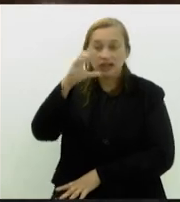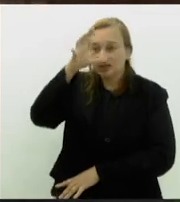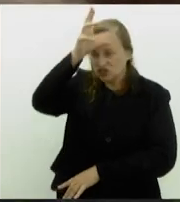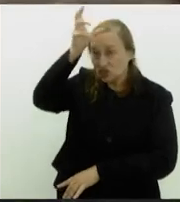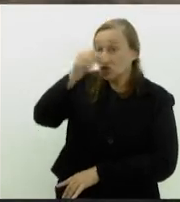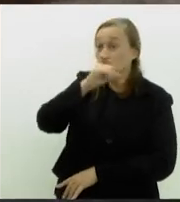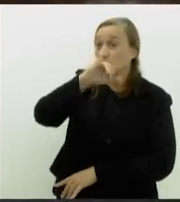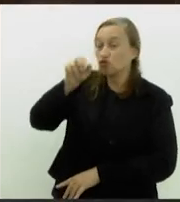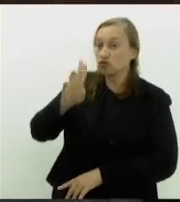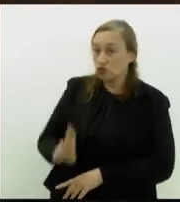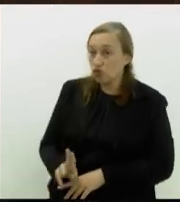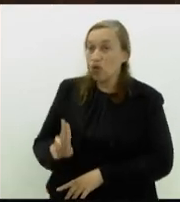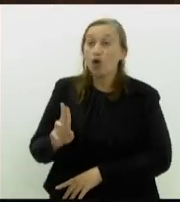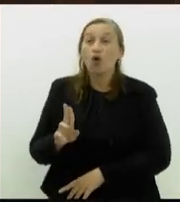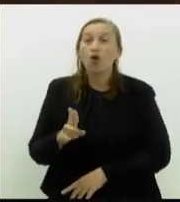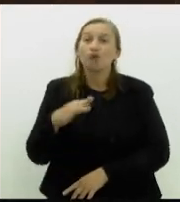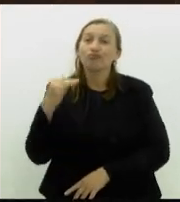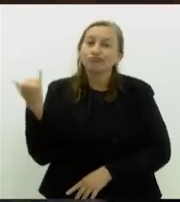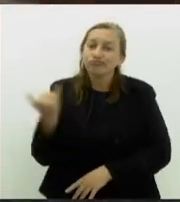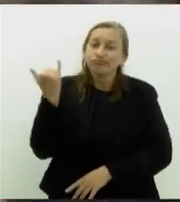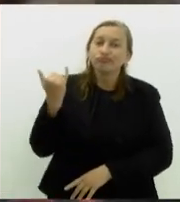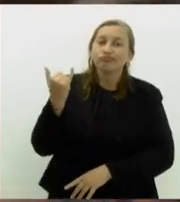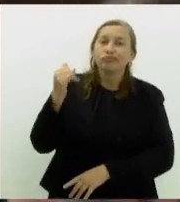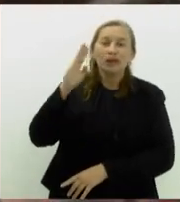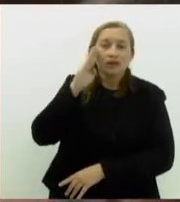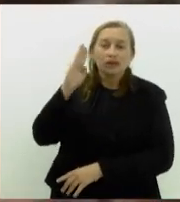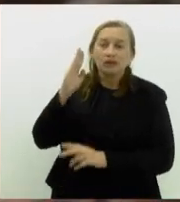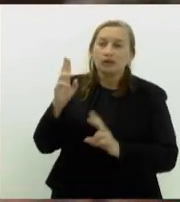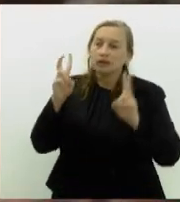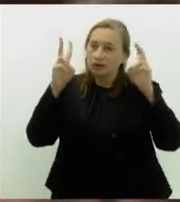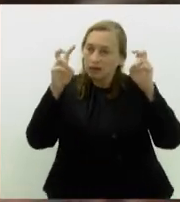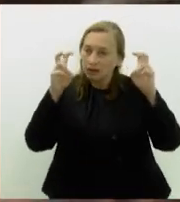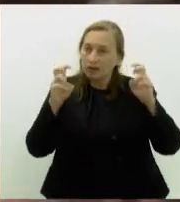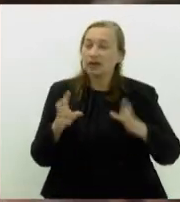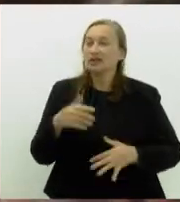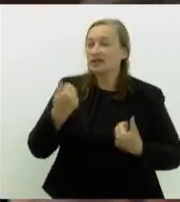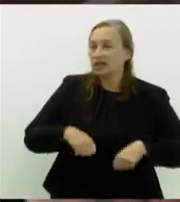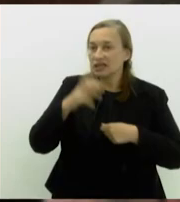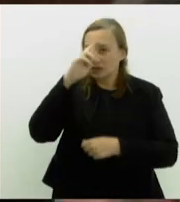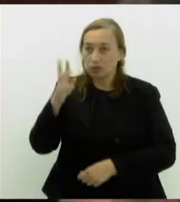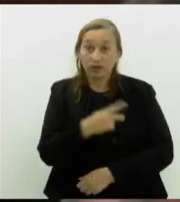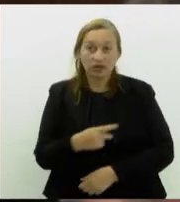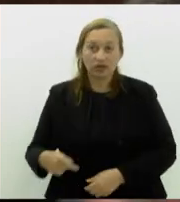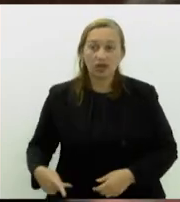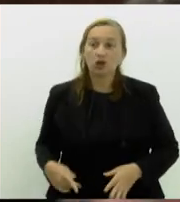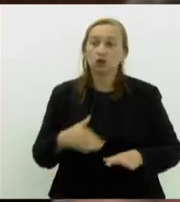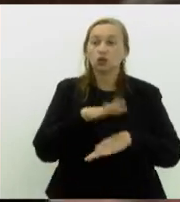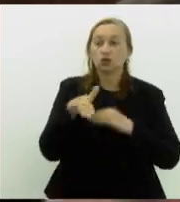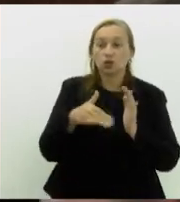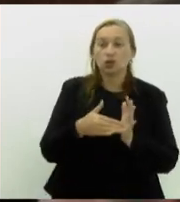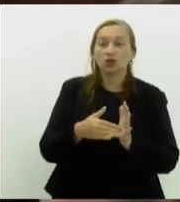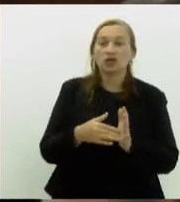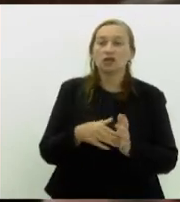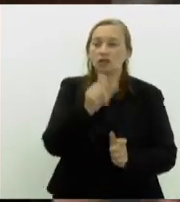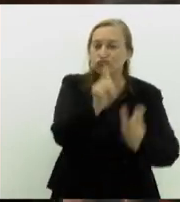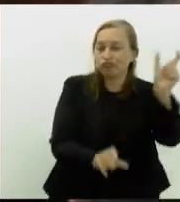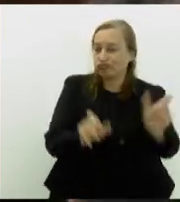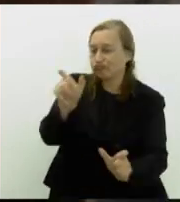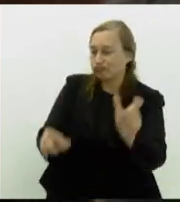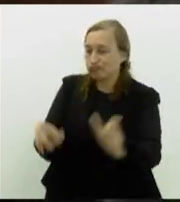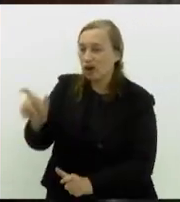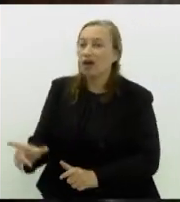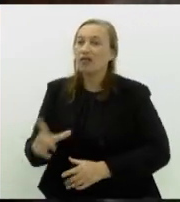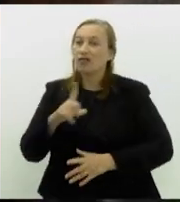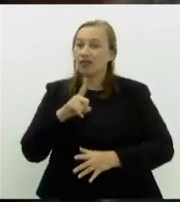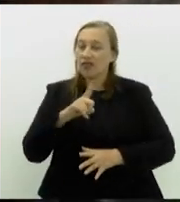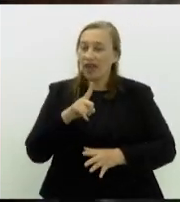tão fundamental na vida das pessoas. Eu tenho certeza, senhor presidente, que todas as pessoas têm um caso de câncer